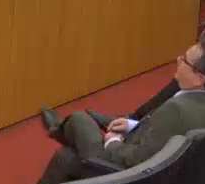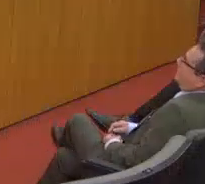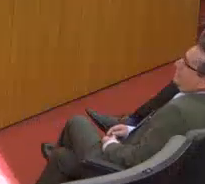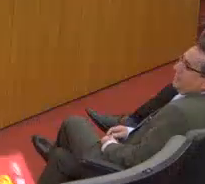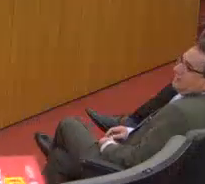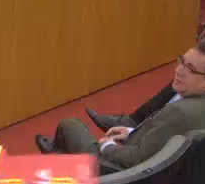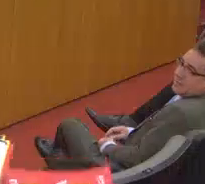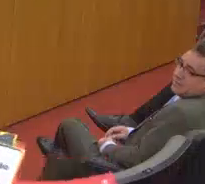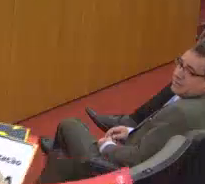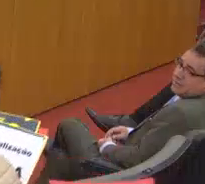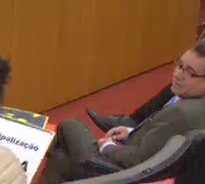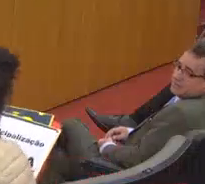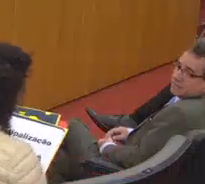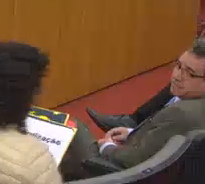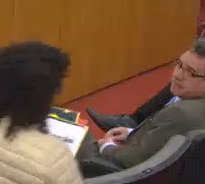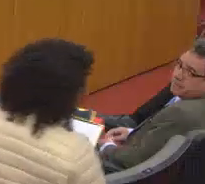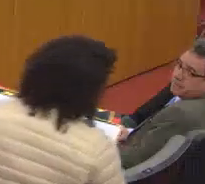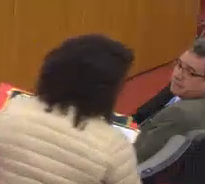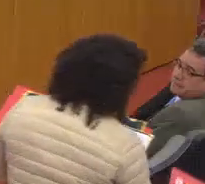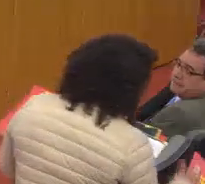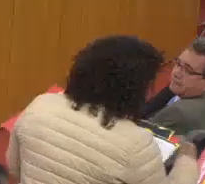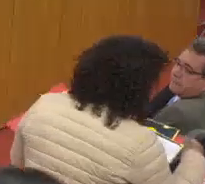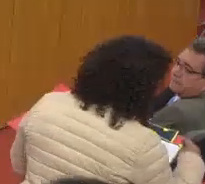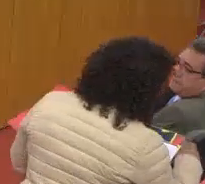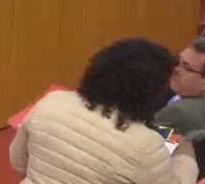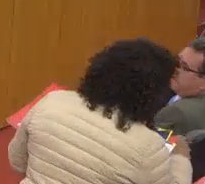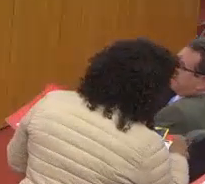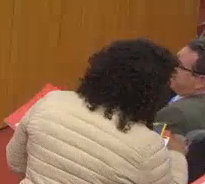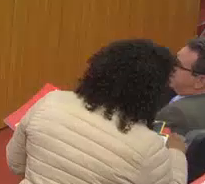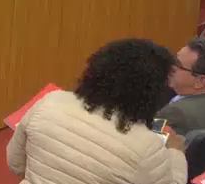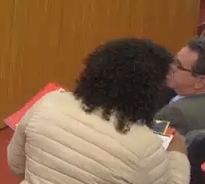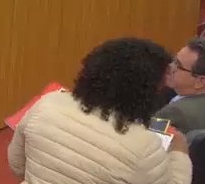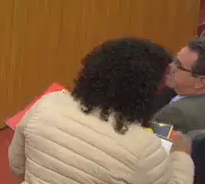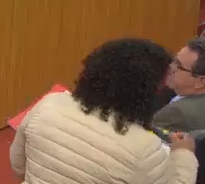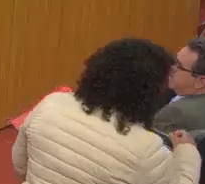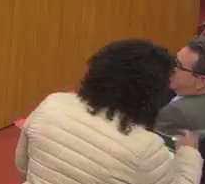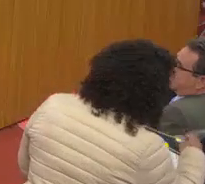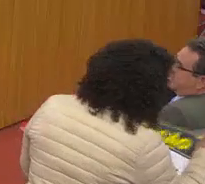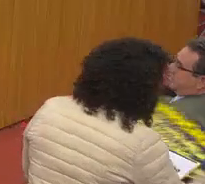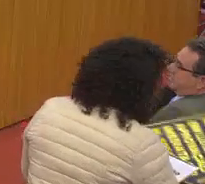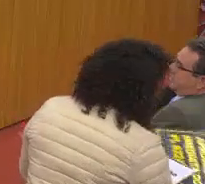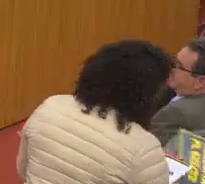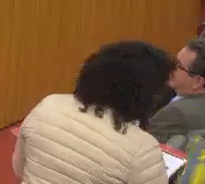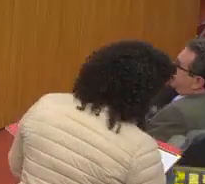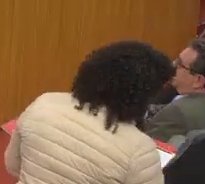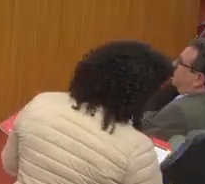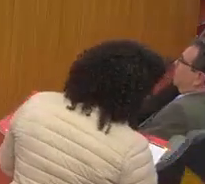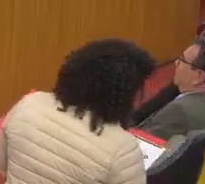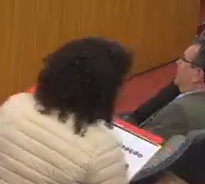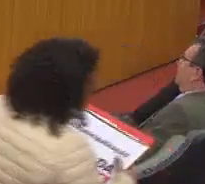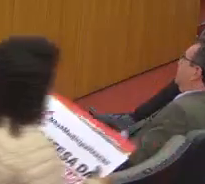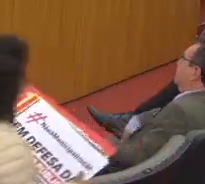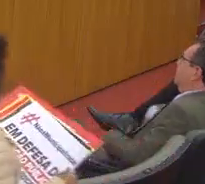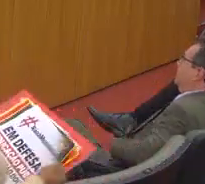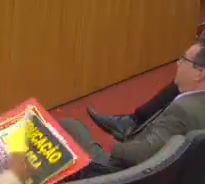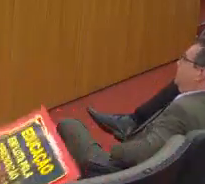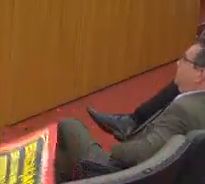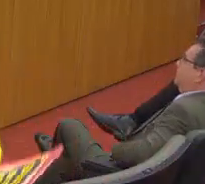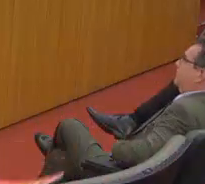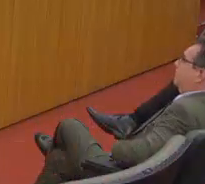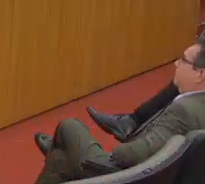o nosso quinto ano com a presença primeiro da secretária depois do Secretário